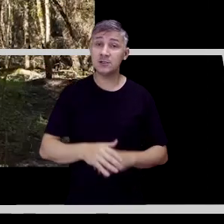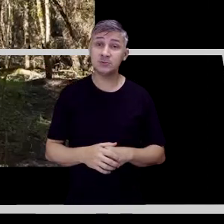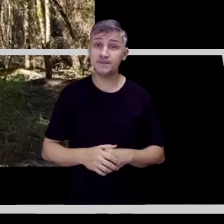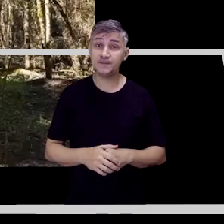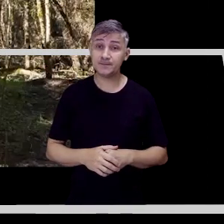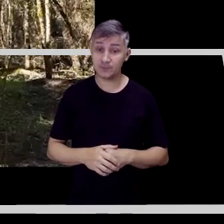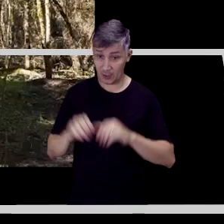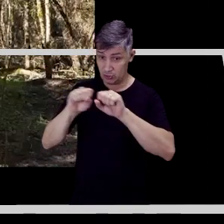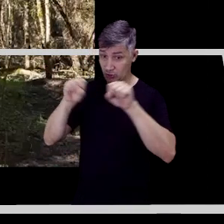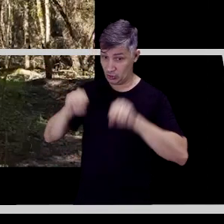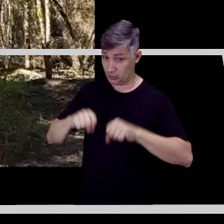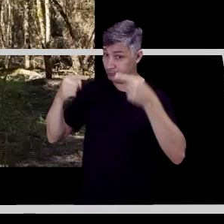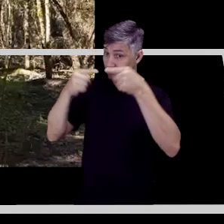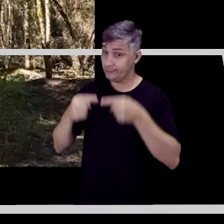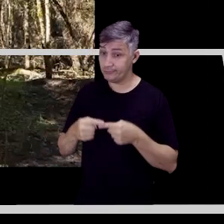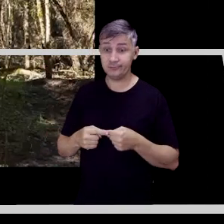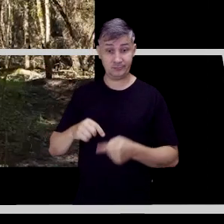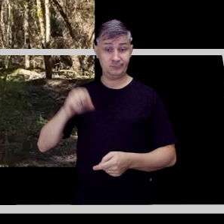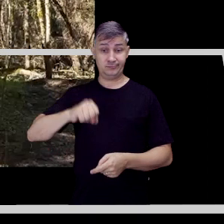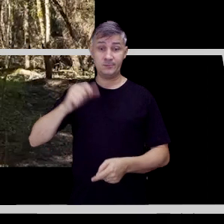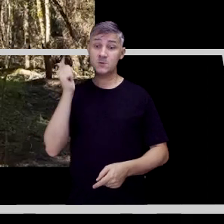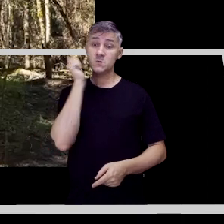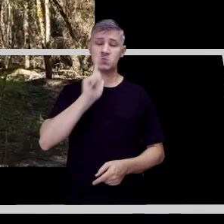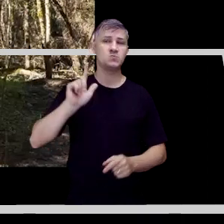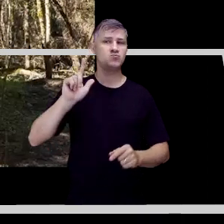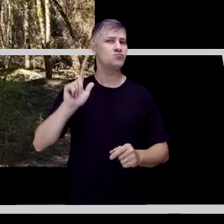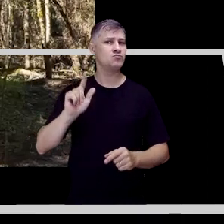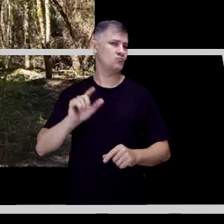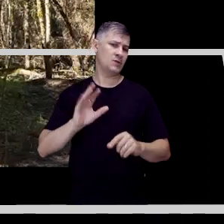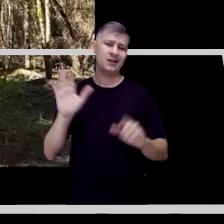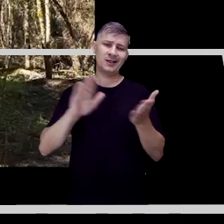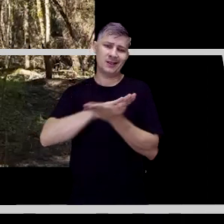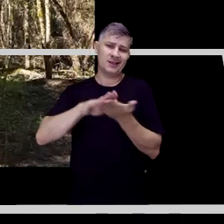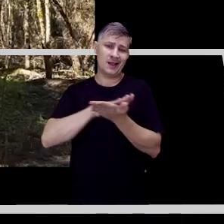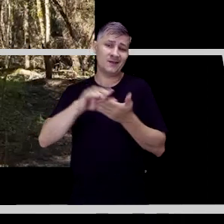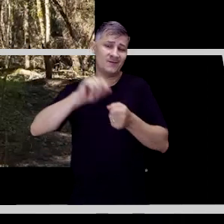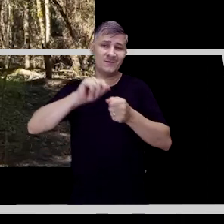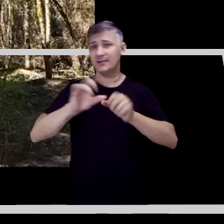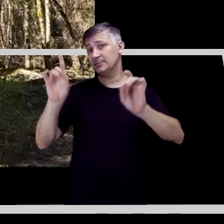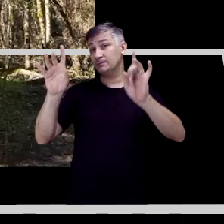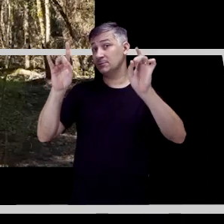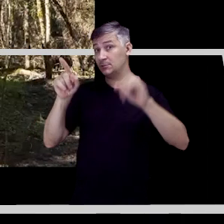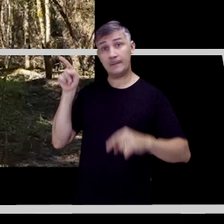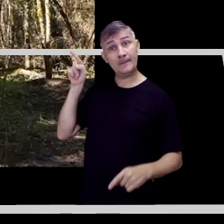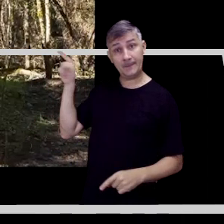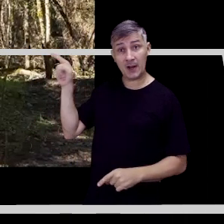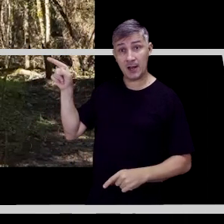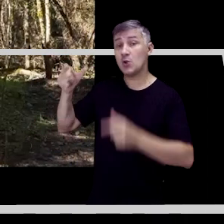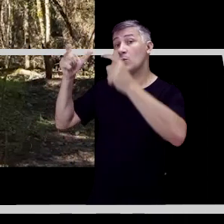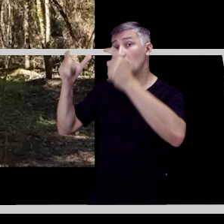assim, o sistema em si, né? Então, assim, não tem nada aqui que foi feito exclusivamente